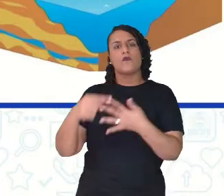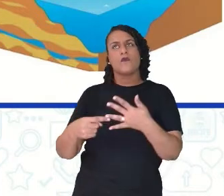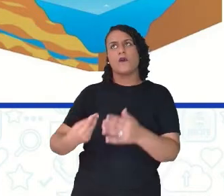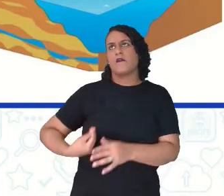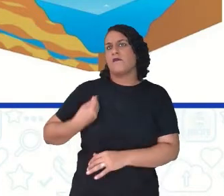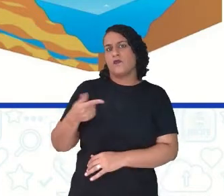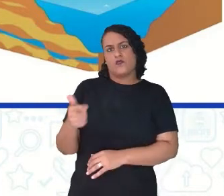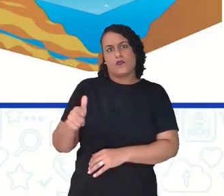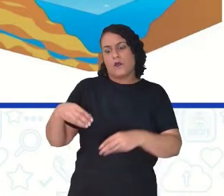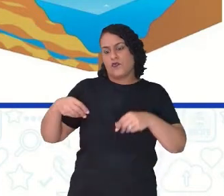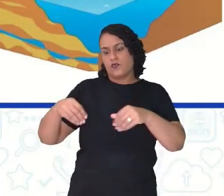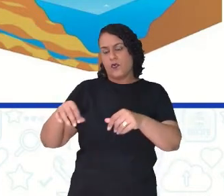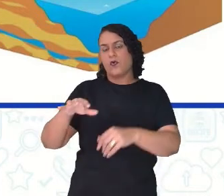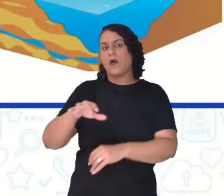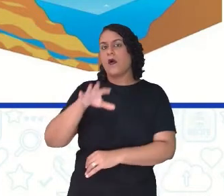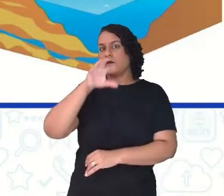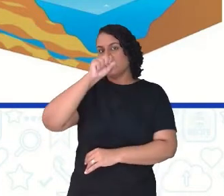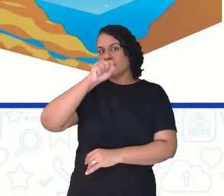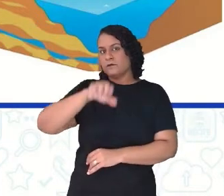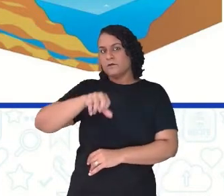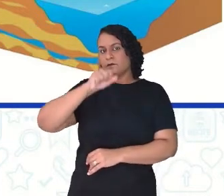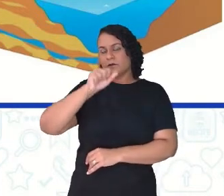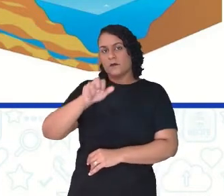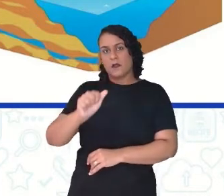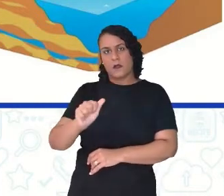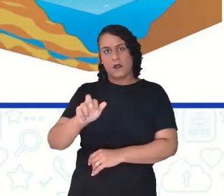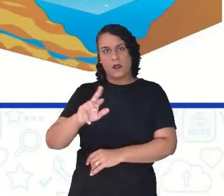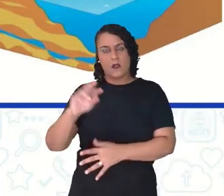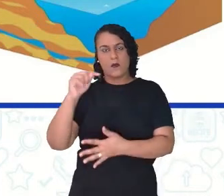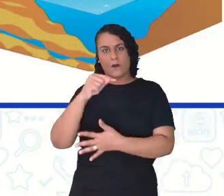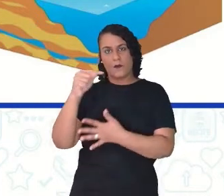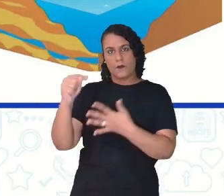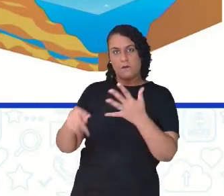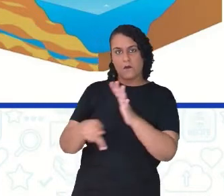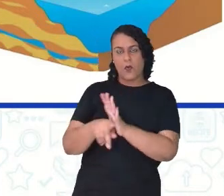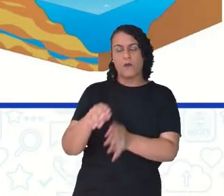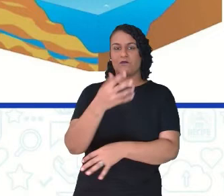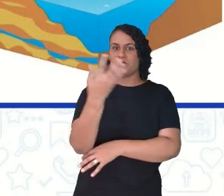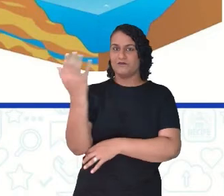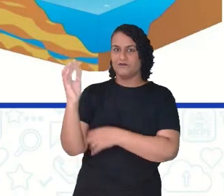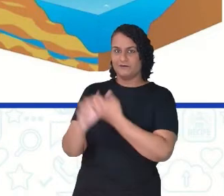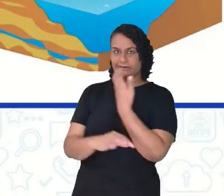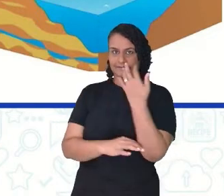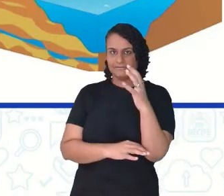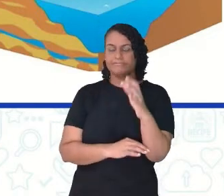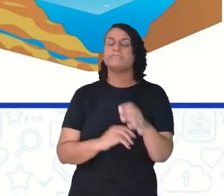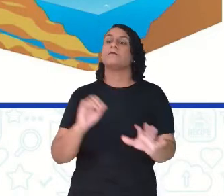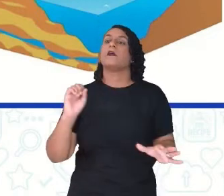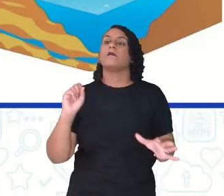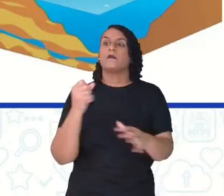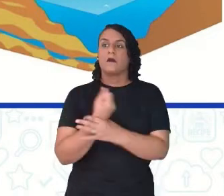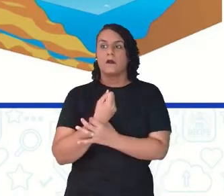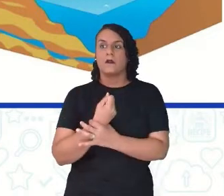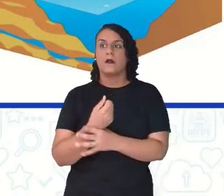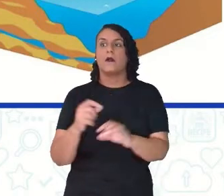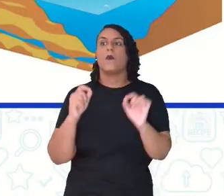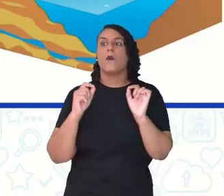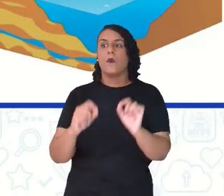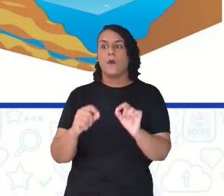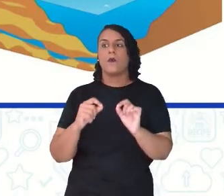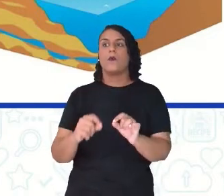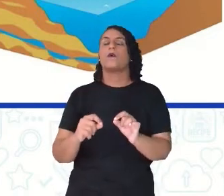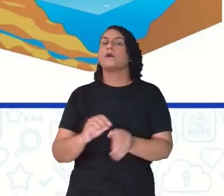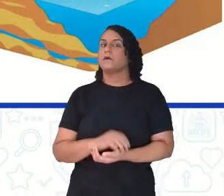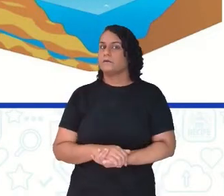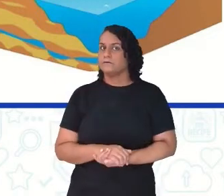solo, a questão do ar, a questão dos elementos aí da natureza. E esse aí vai garantir, né? É